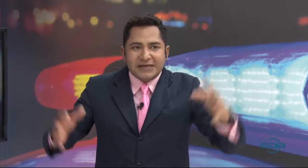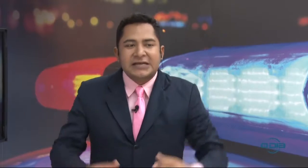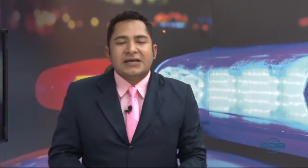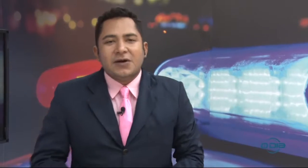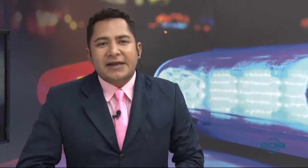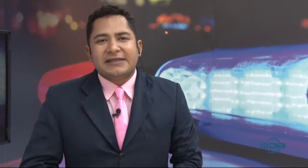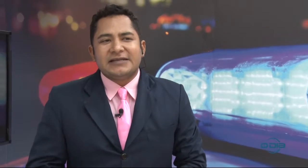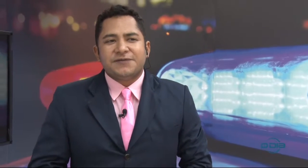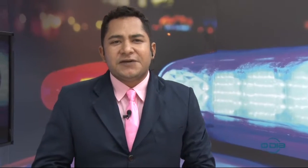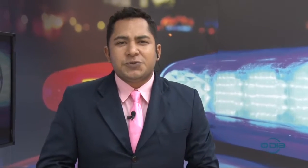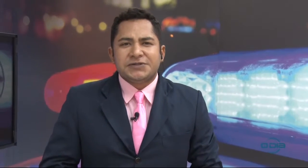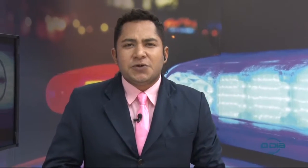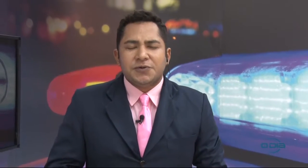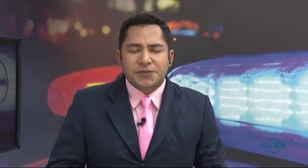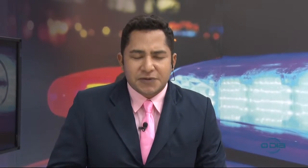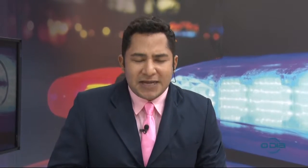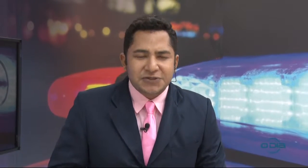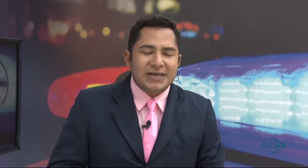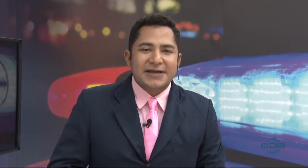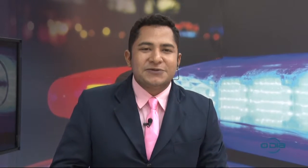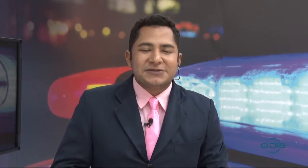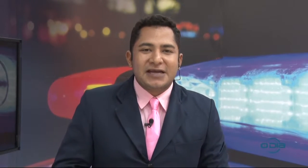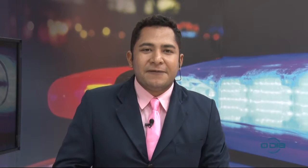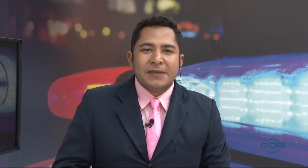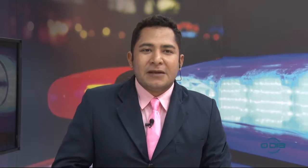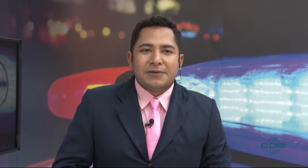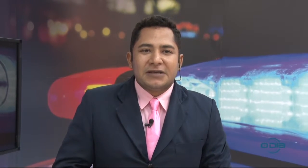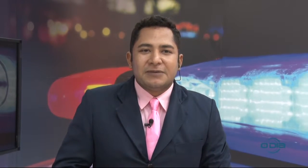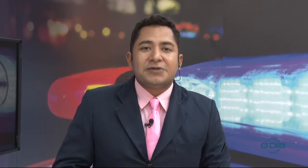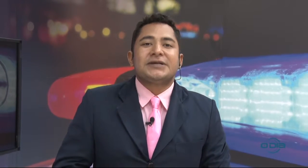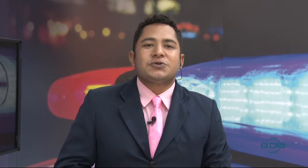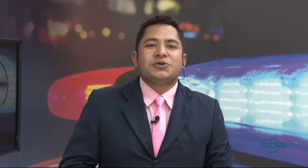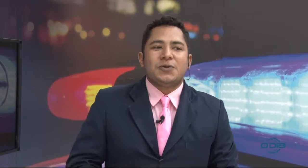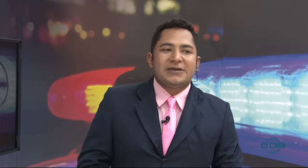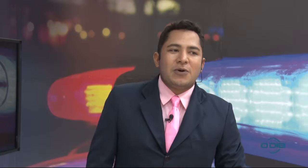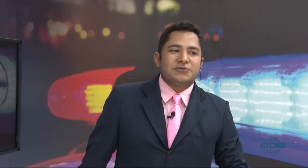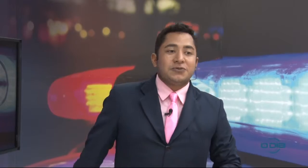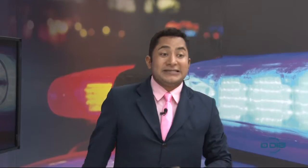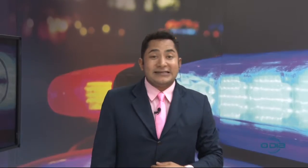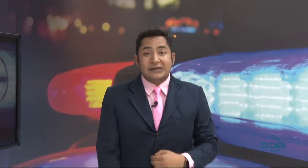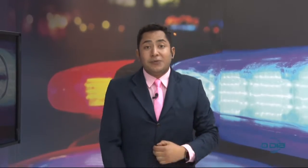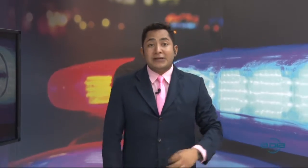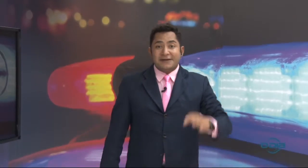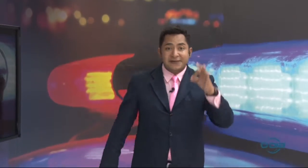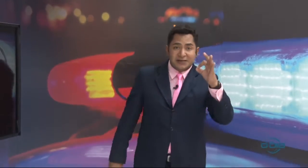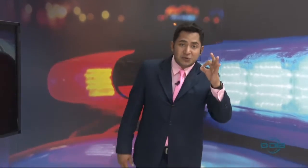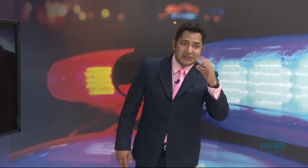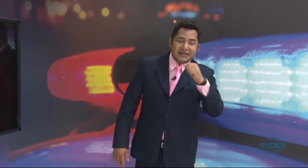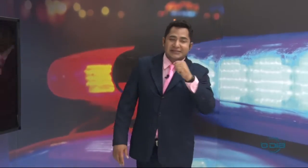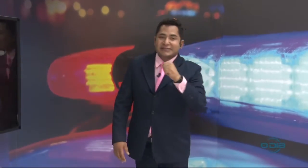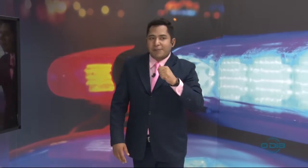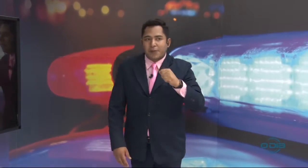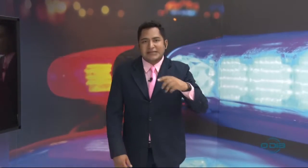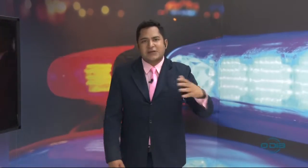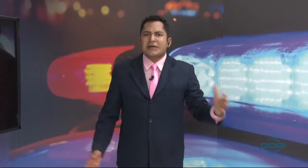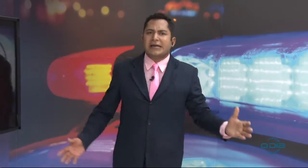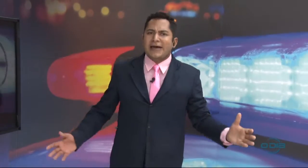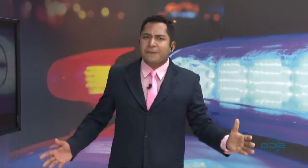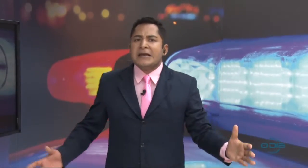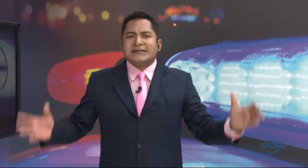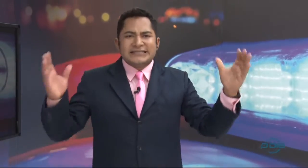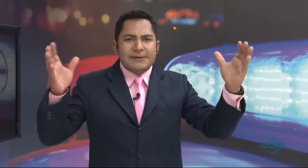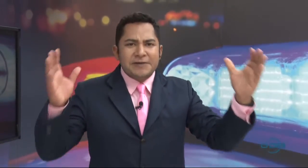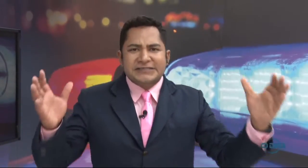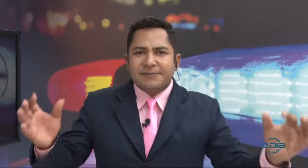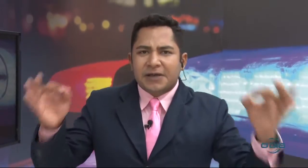mais uma vez, eu agradeço, vejo isso com muita humildade. Claro, isso serve para que possamos continuar do alto dessa tribuna, defendendo os interesses da população e,